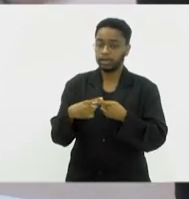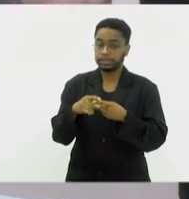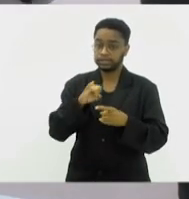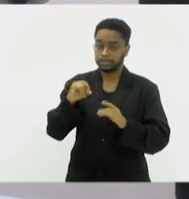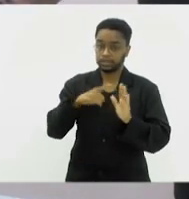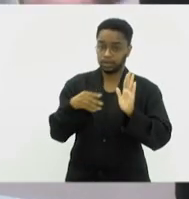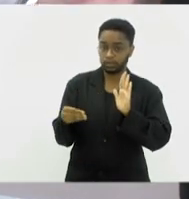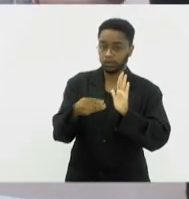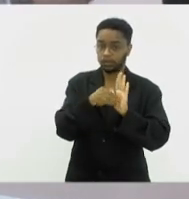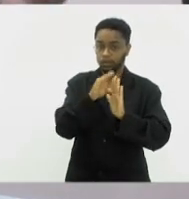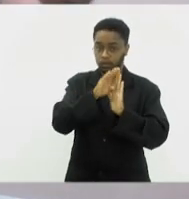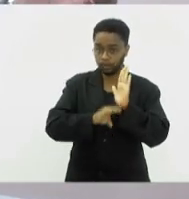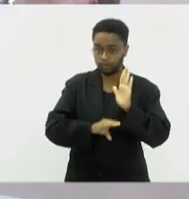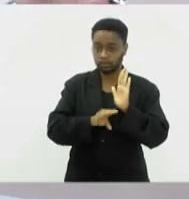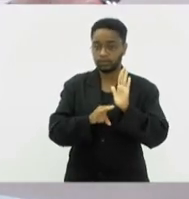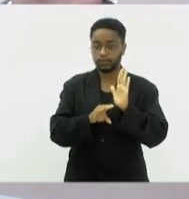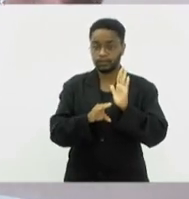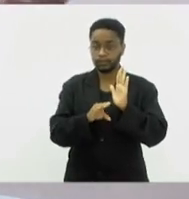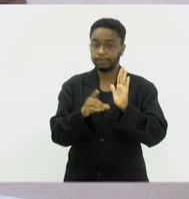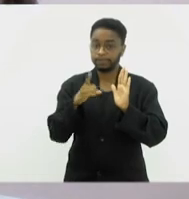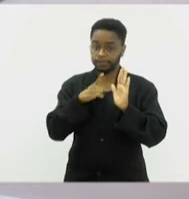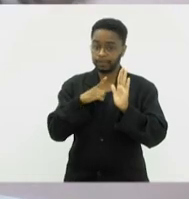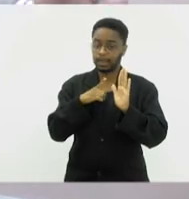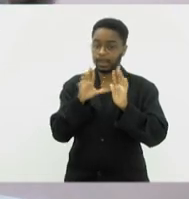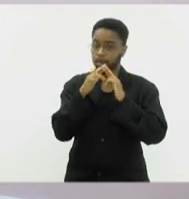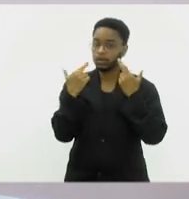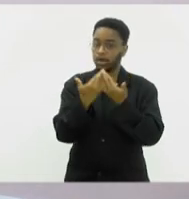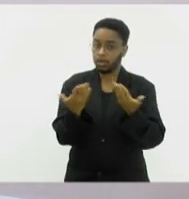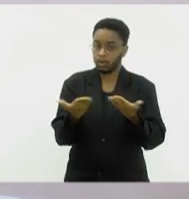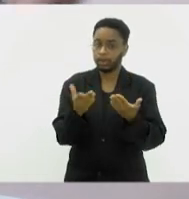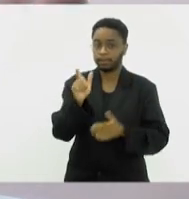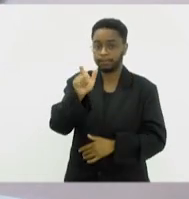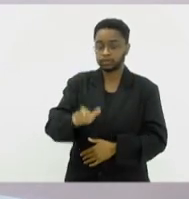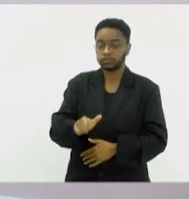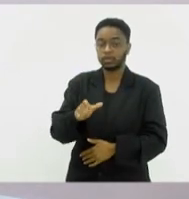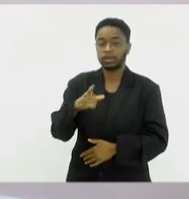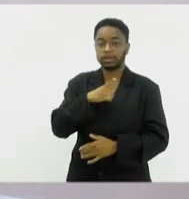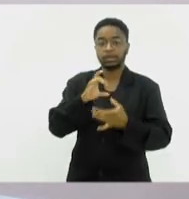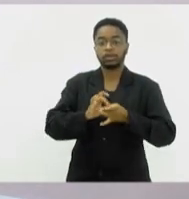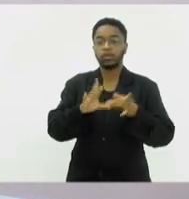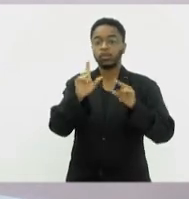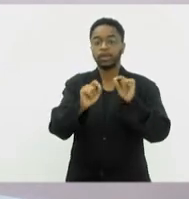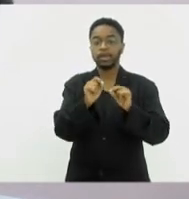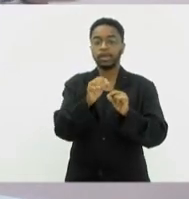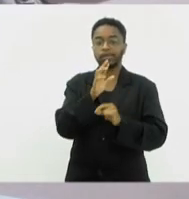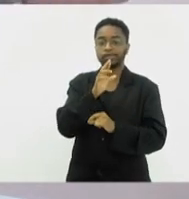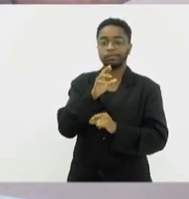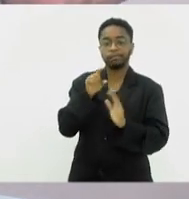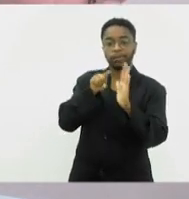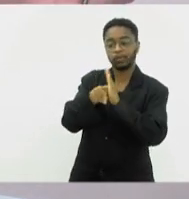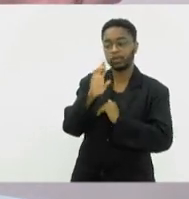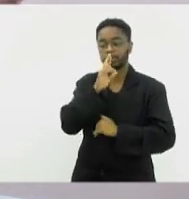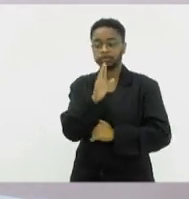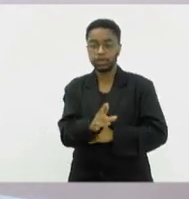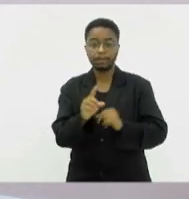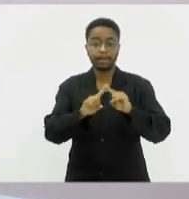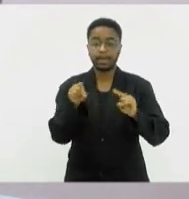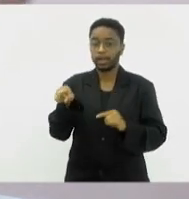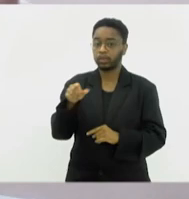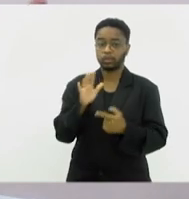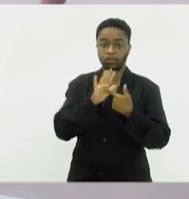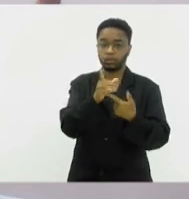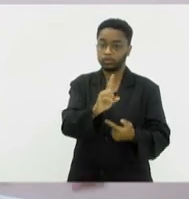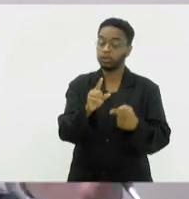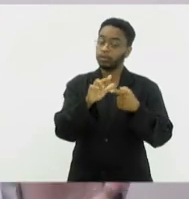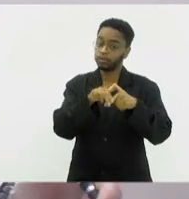mas isso é uma sabatina, a sabatina é para isso. A pessoa se coloca à disposição para ouvir e dar a resposta. E ela, de fato, não apresentou. E por